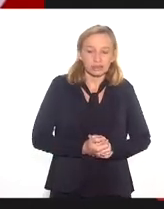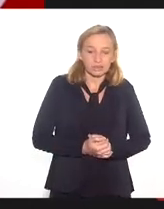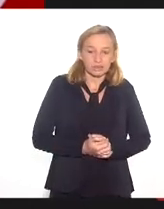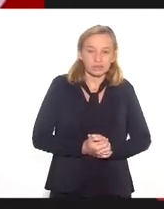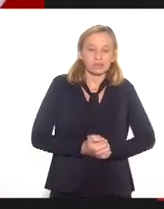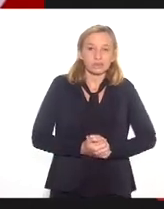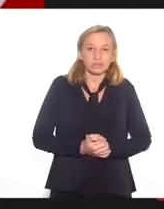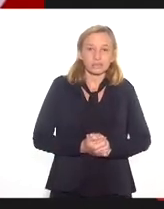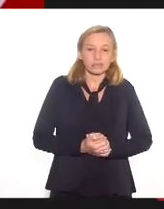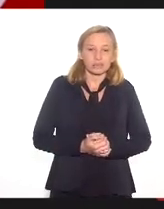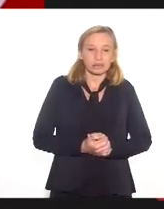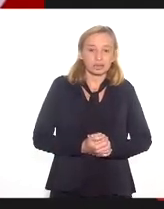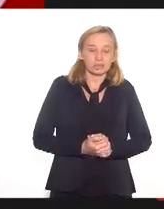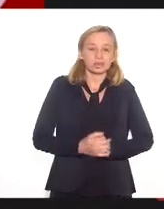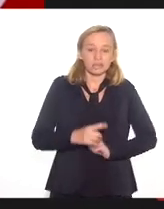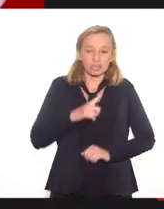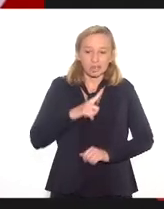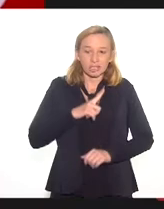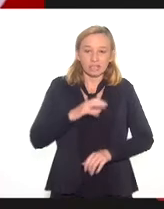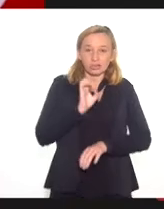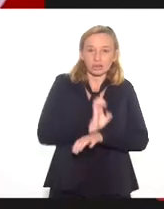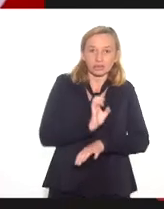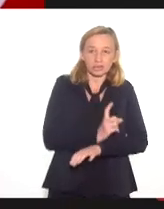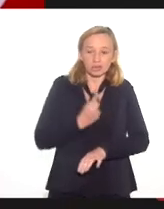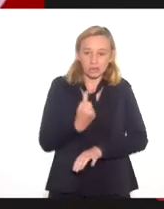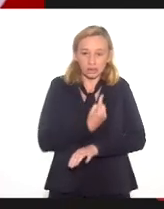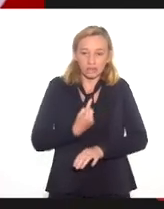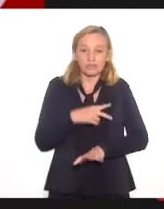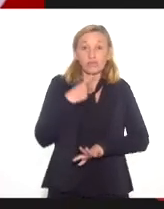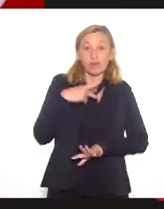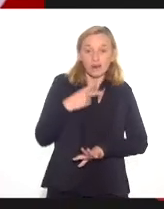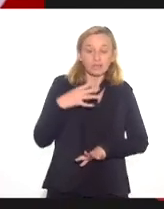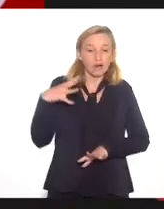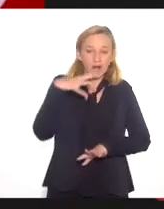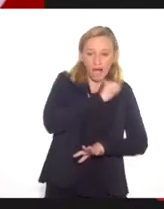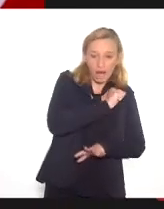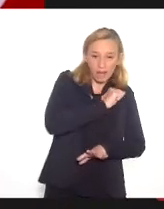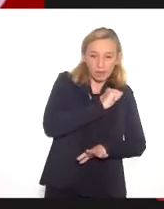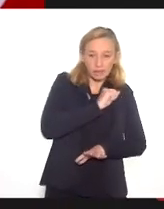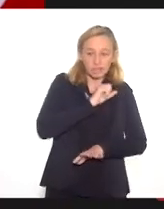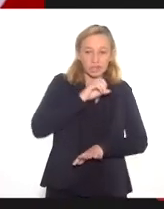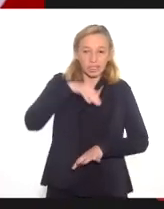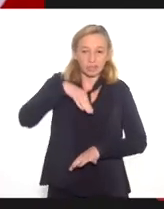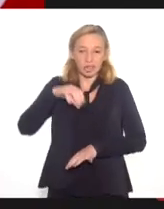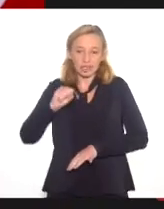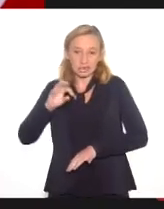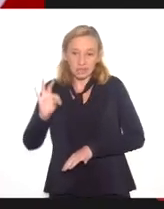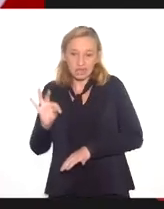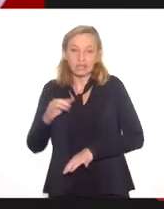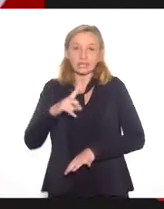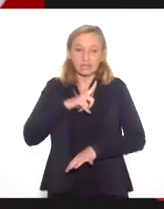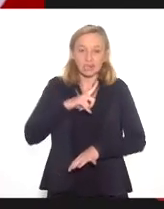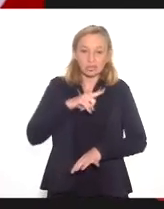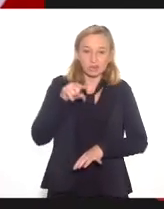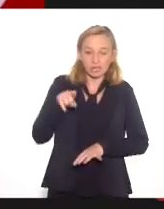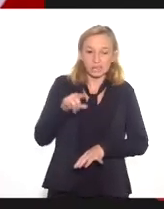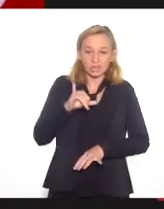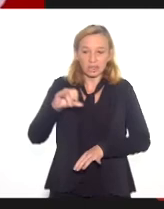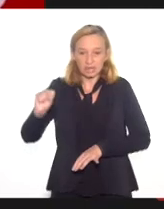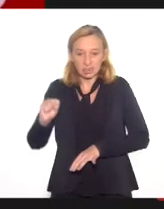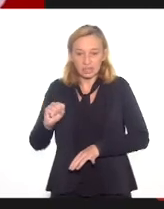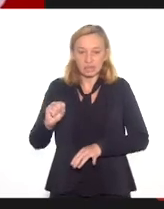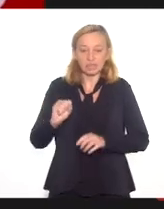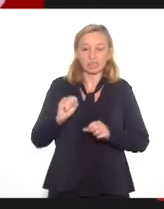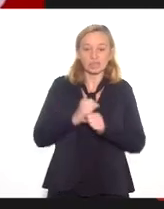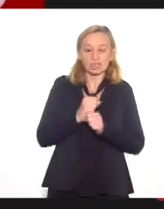e que existe no nosso estado né falando rapidamente do MST né nós temos aí o MST esse ano faz